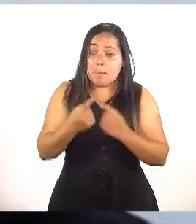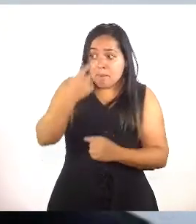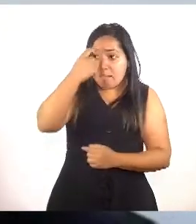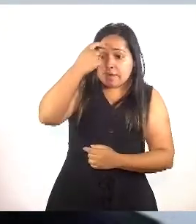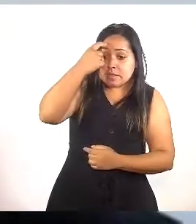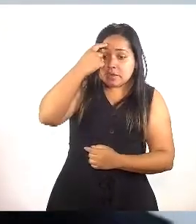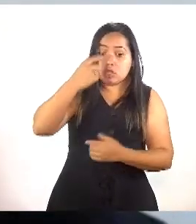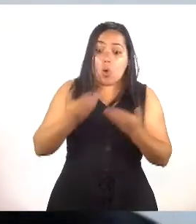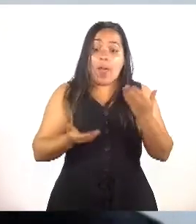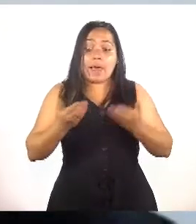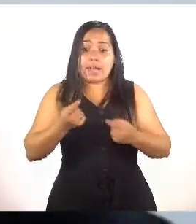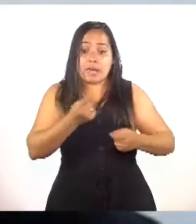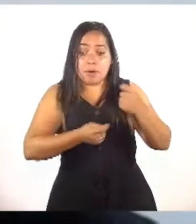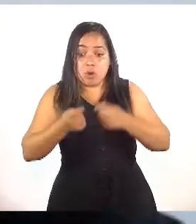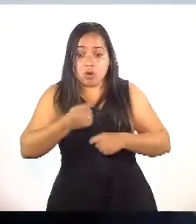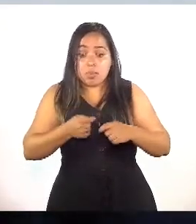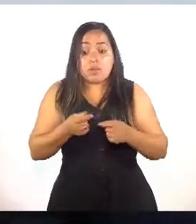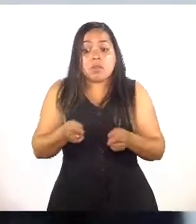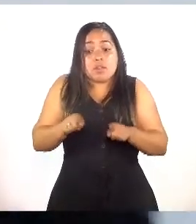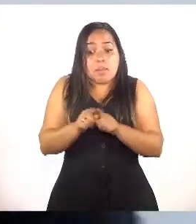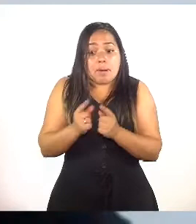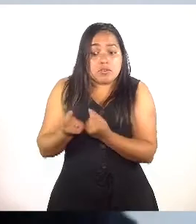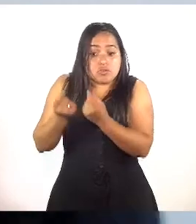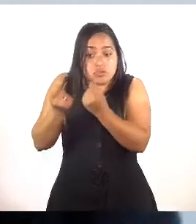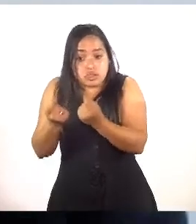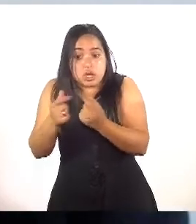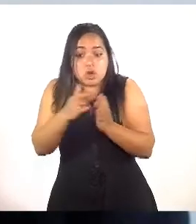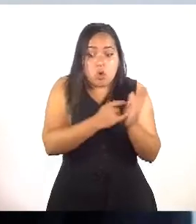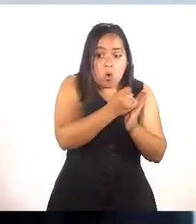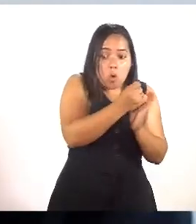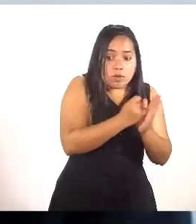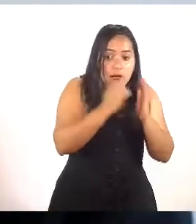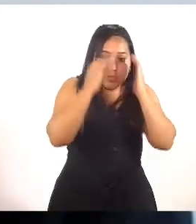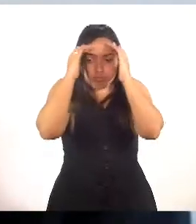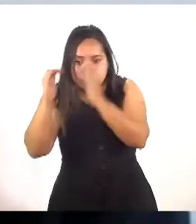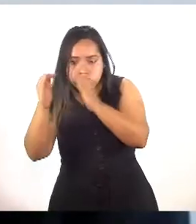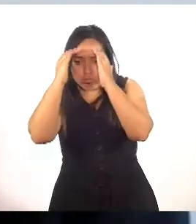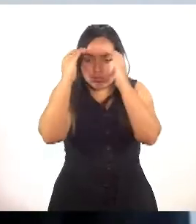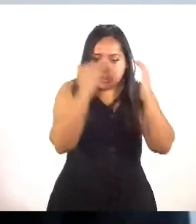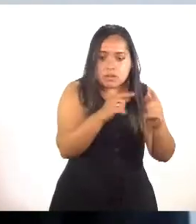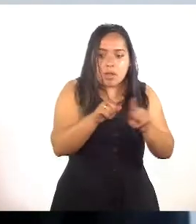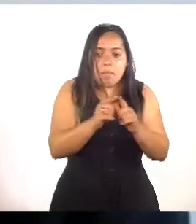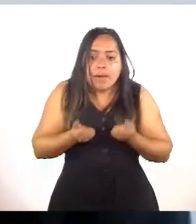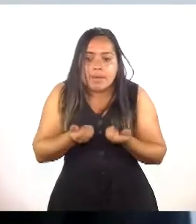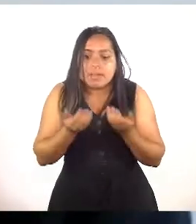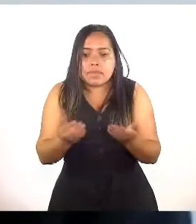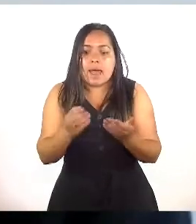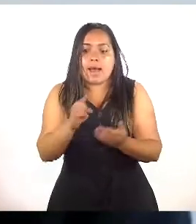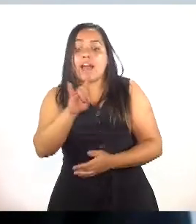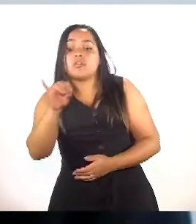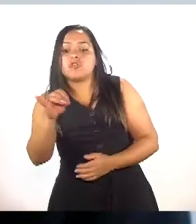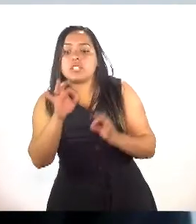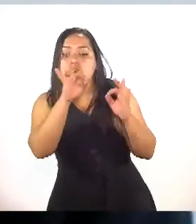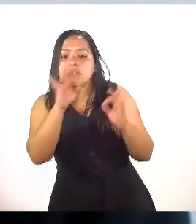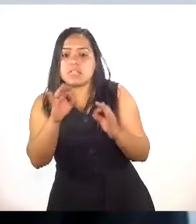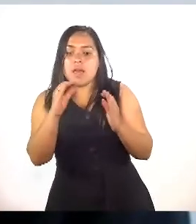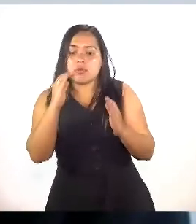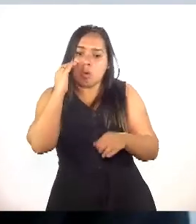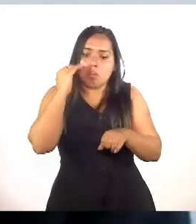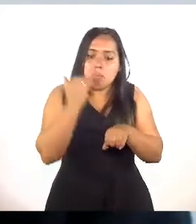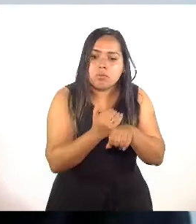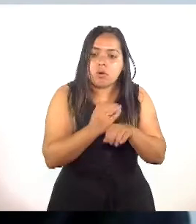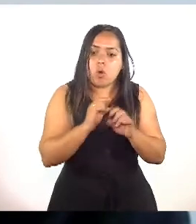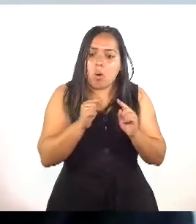do contrato, garantindo o cumprimento das metas e a entrega dos serviços com qualidade, continuidade, tarifa, a modicidade